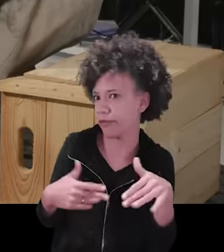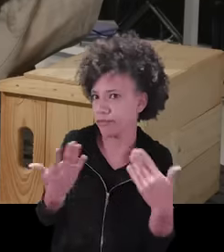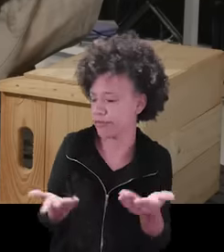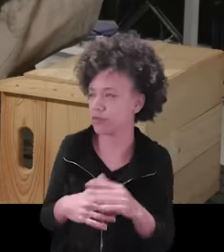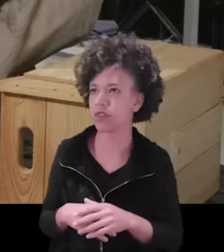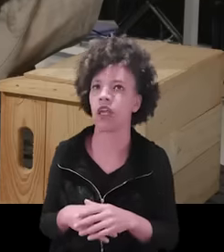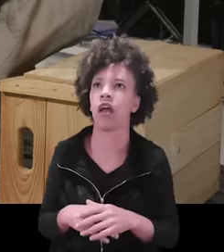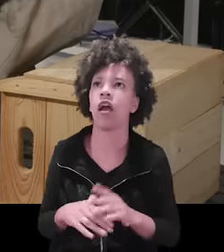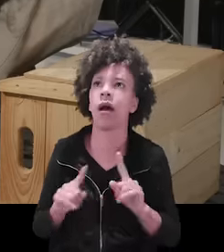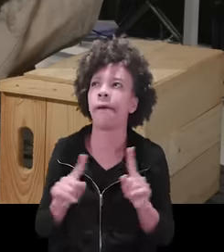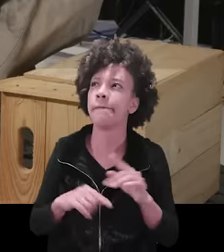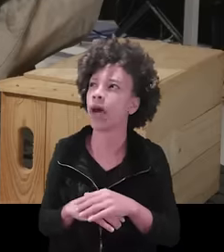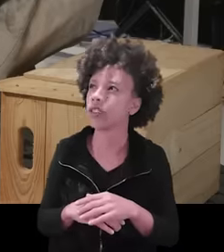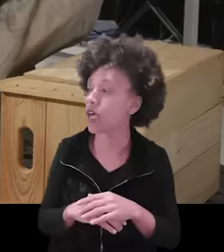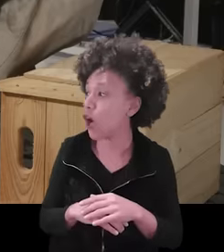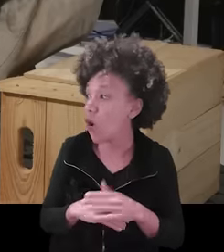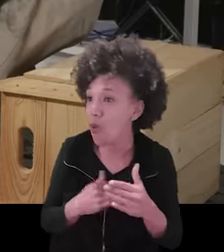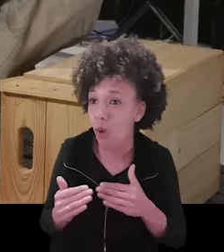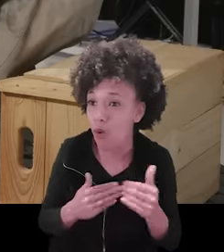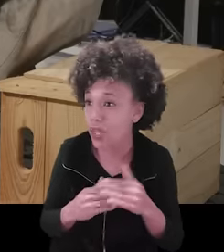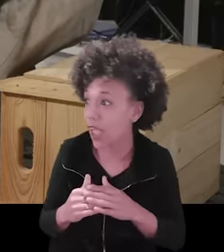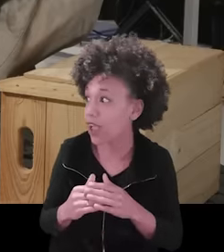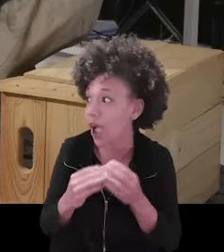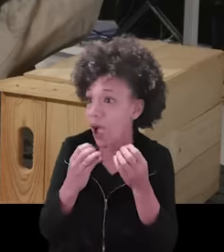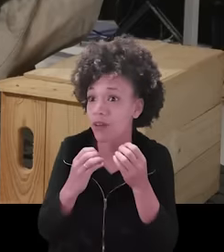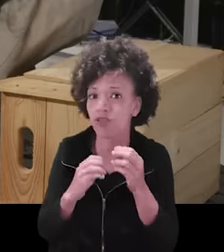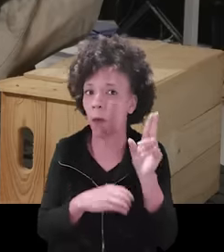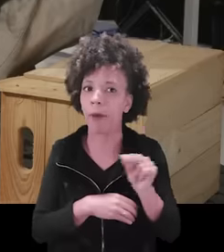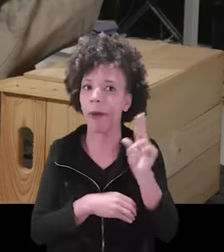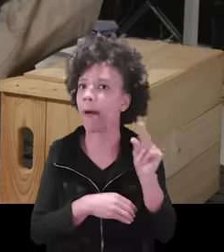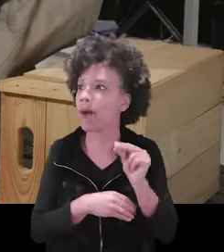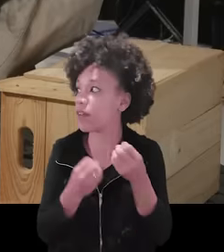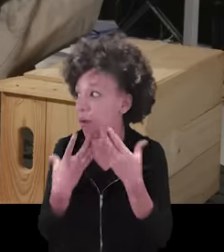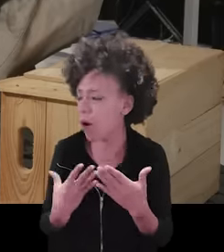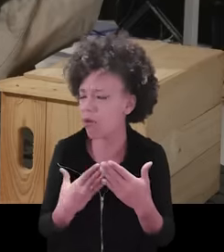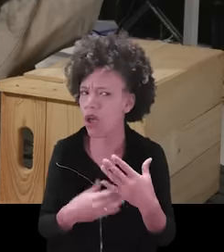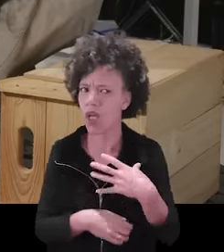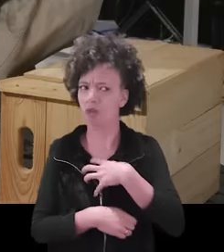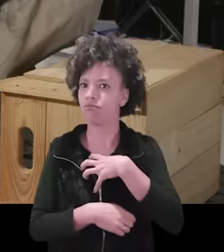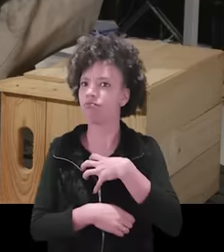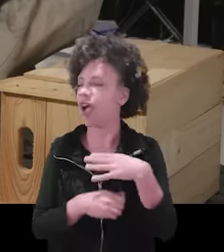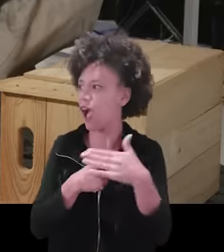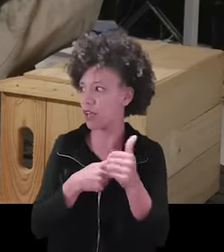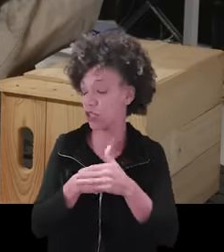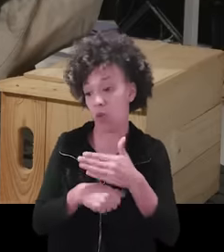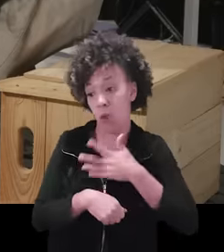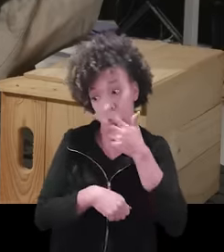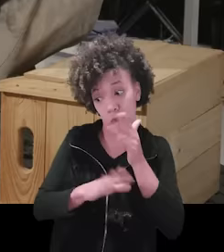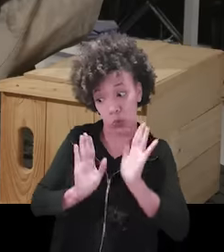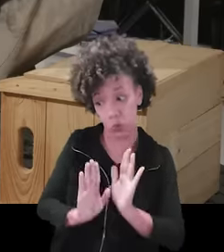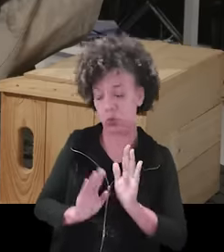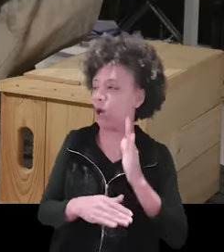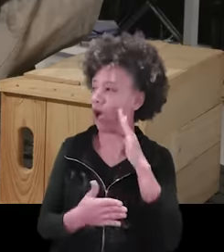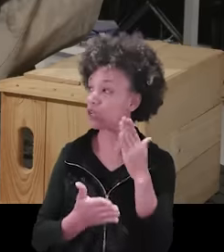e informou show assim em qualquer coisa tava muito bom e eu entendi uma carência de brasileiro e meu